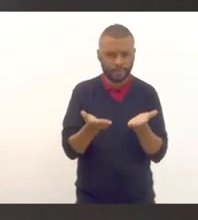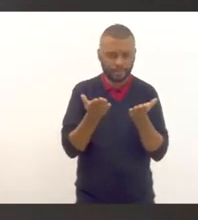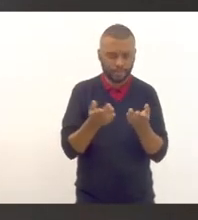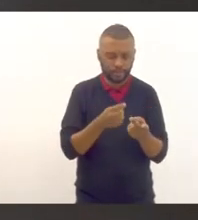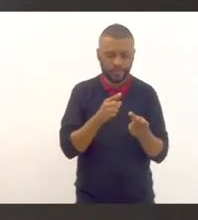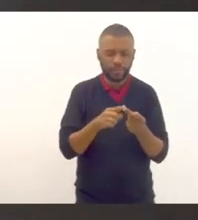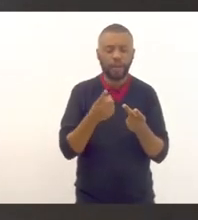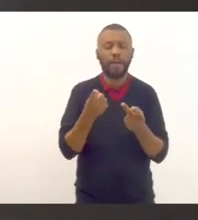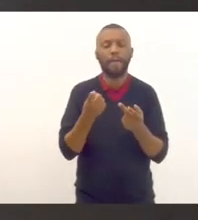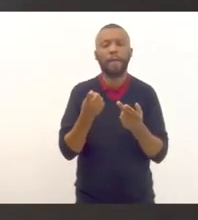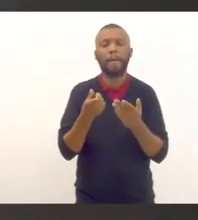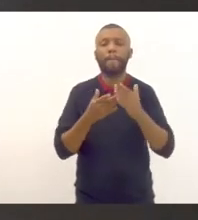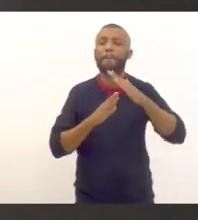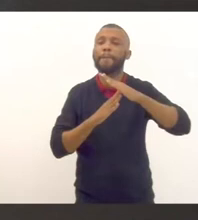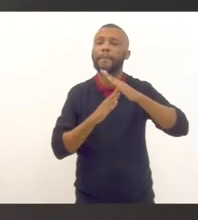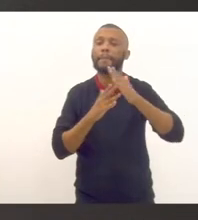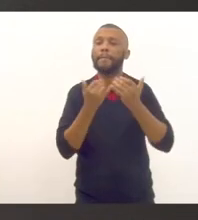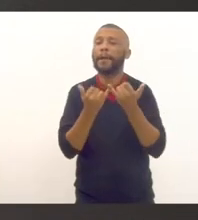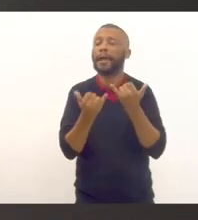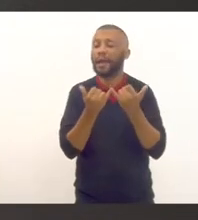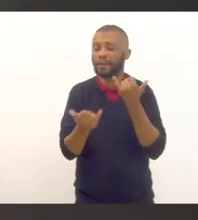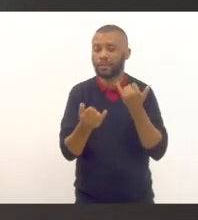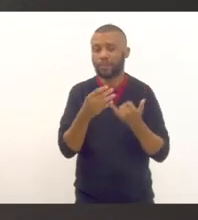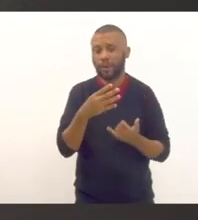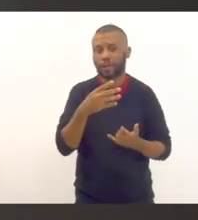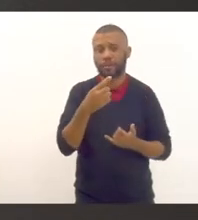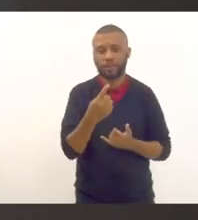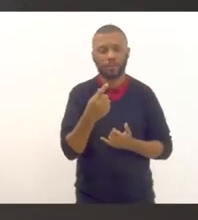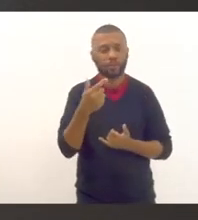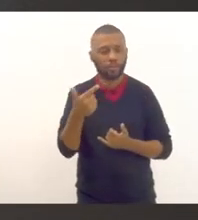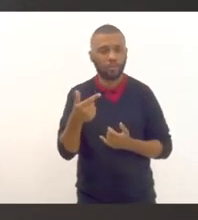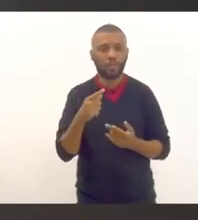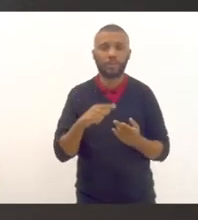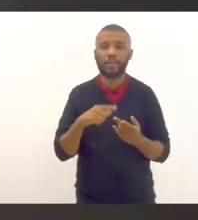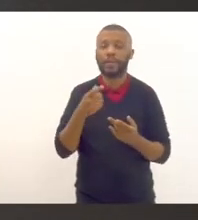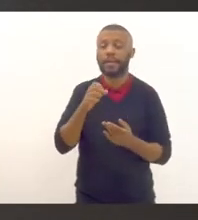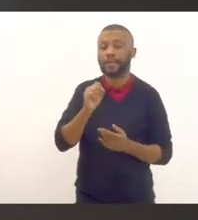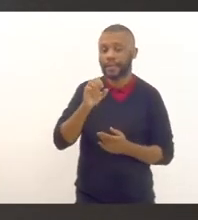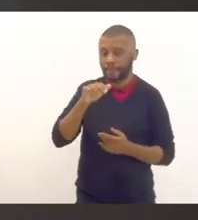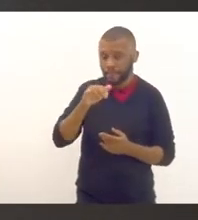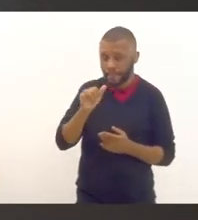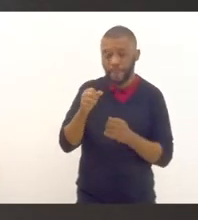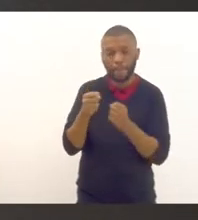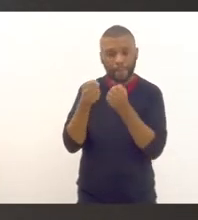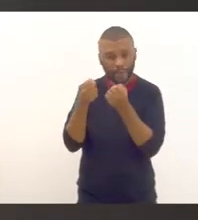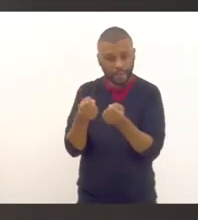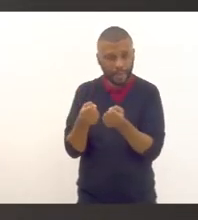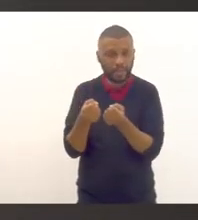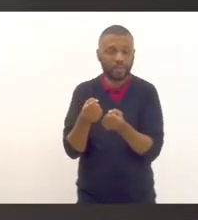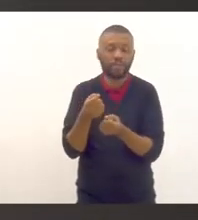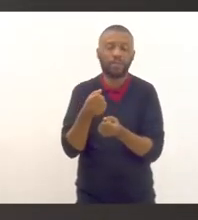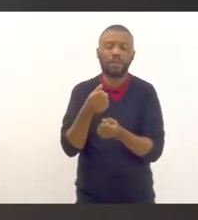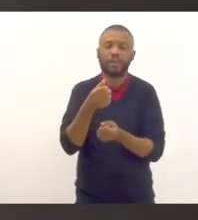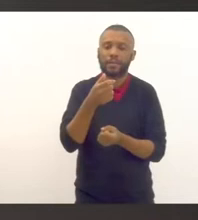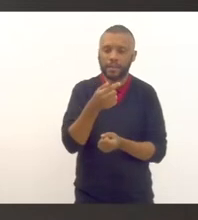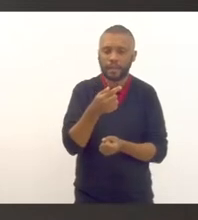médio 412, semi-pesados 790, extra